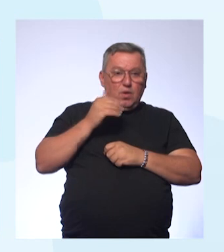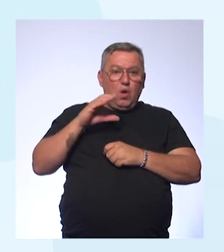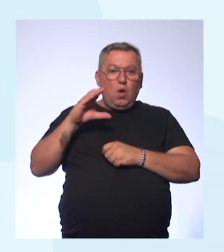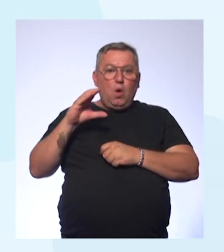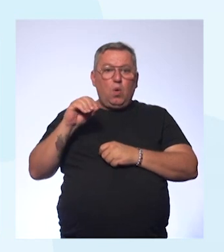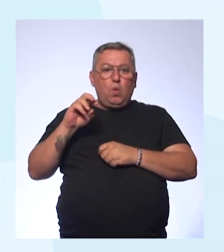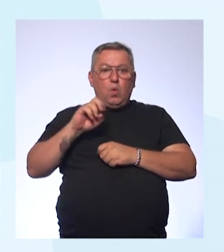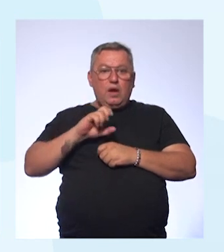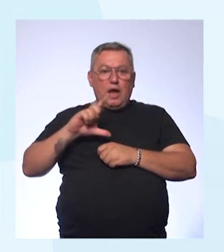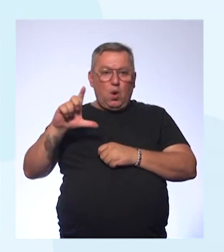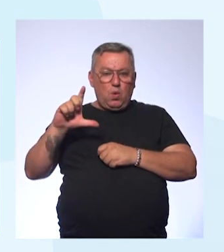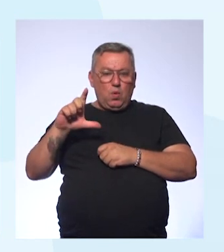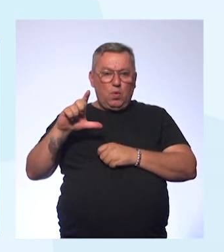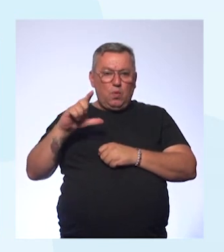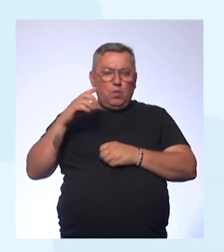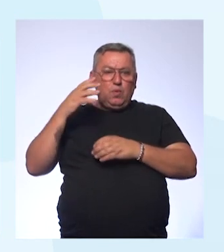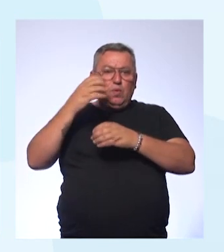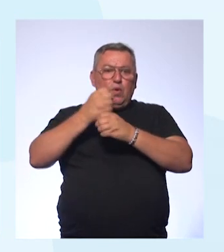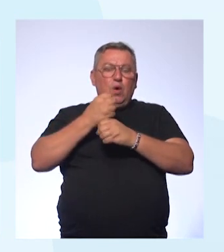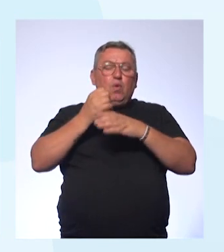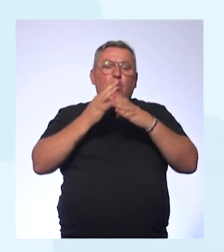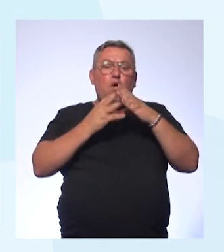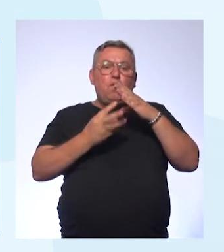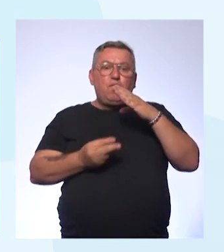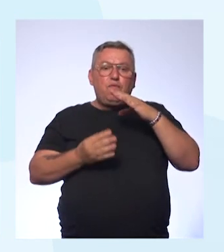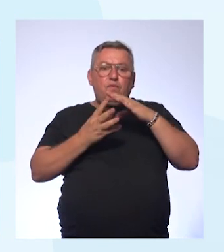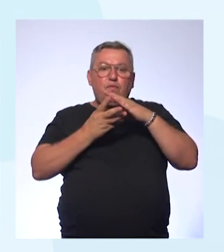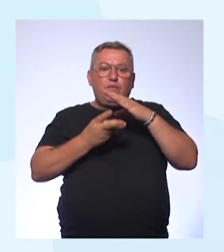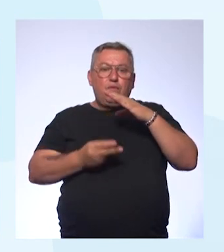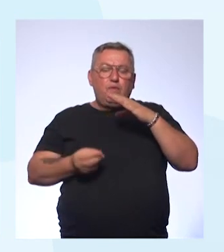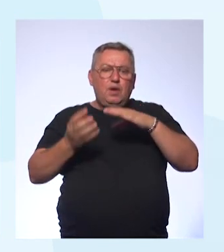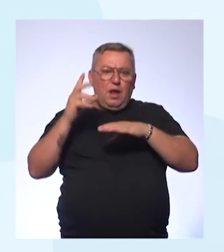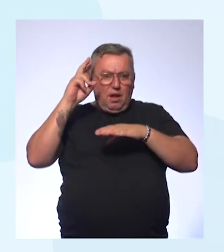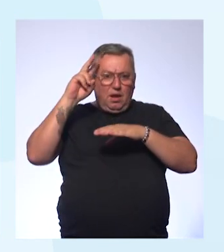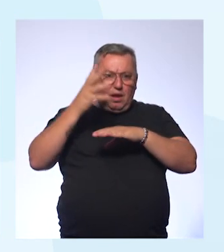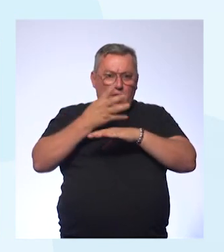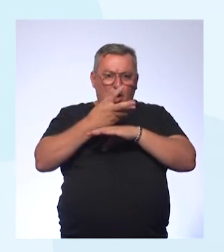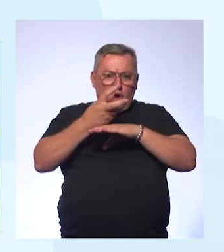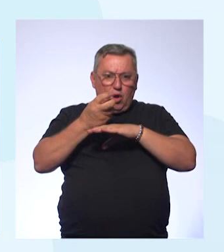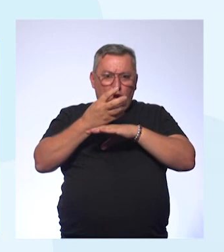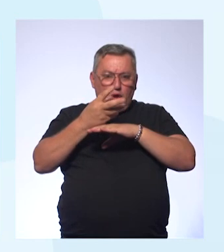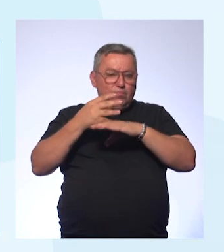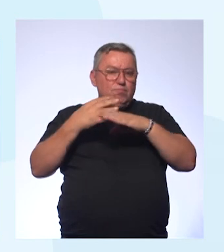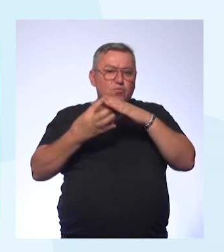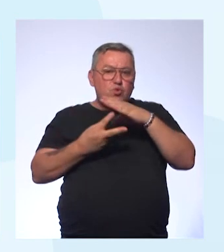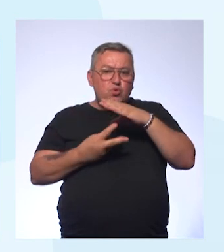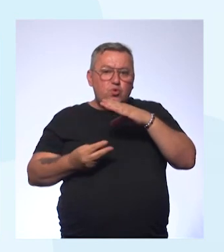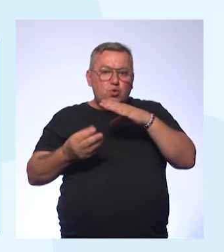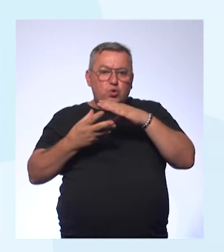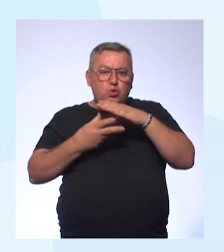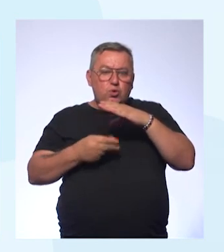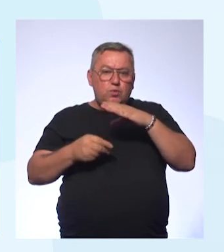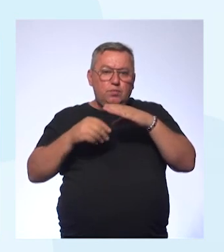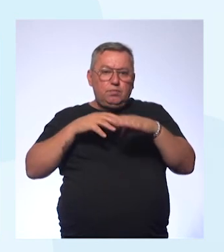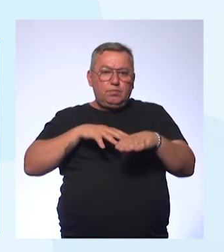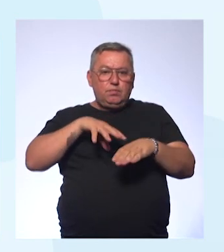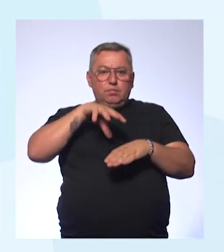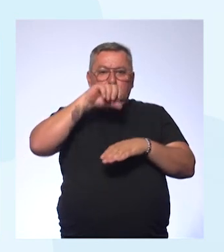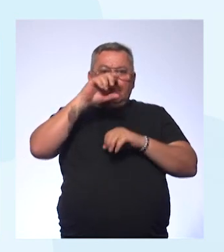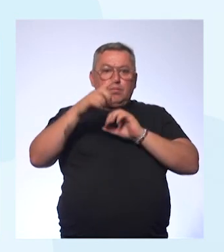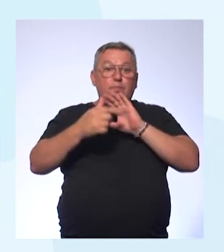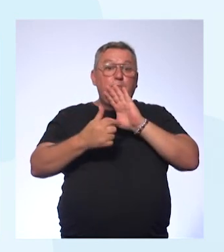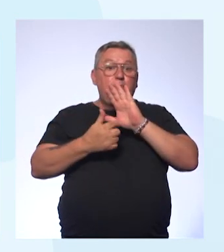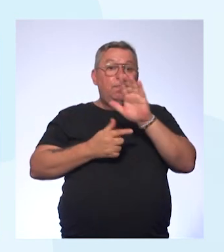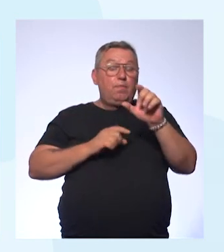corais, eles vão capturar o alimento por filtração, meio parecido com o lance das esponjas, tá? A respiração e excreção desse